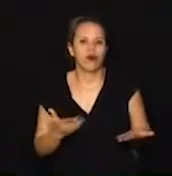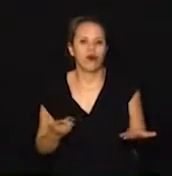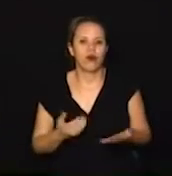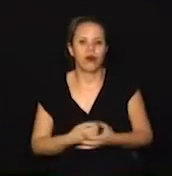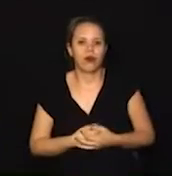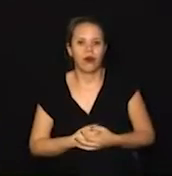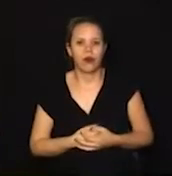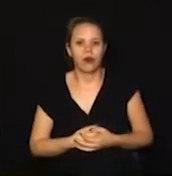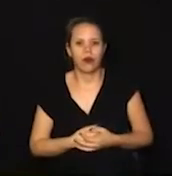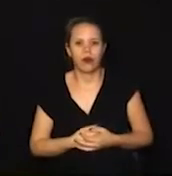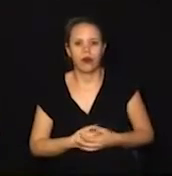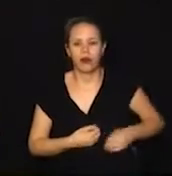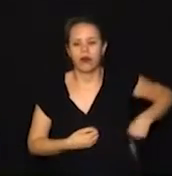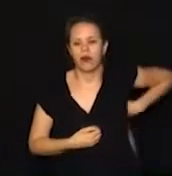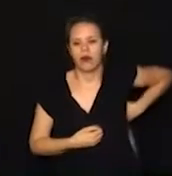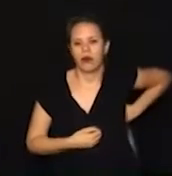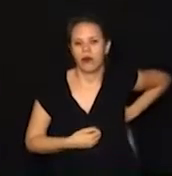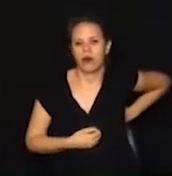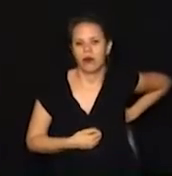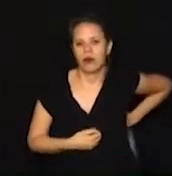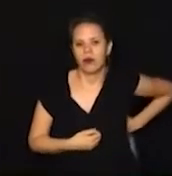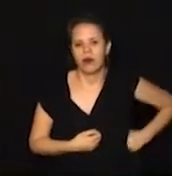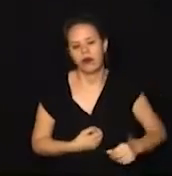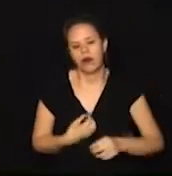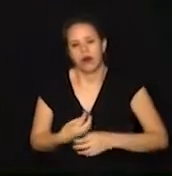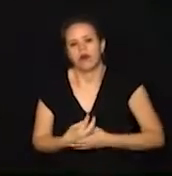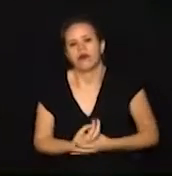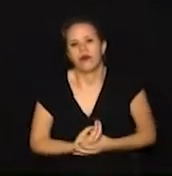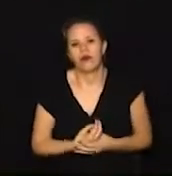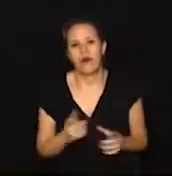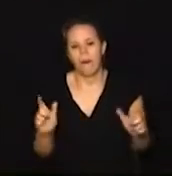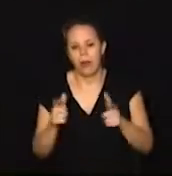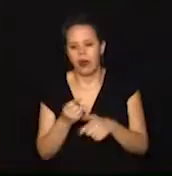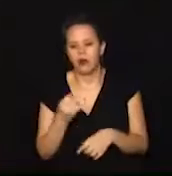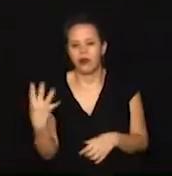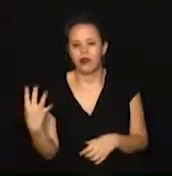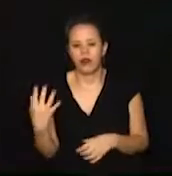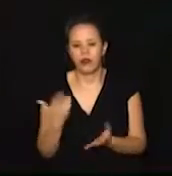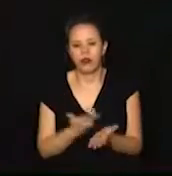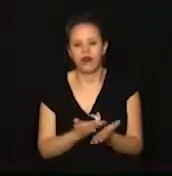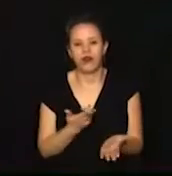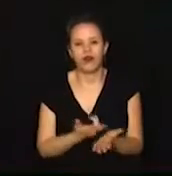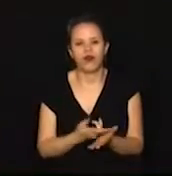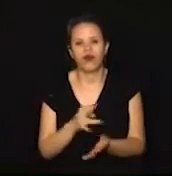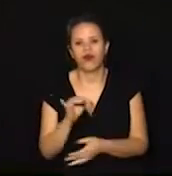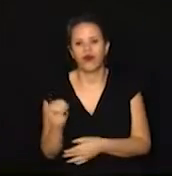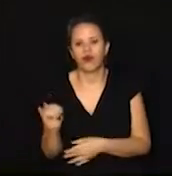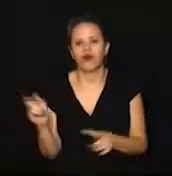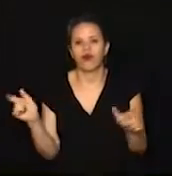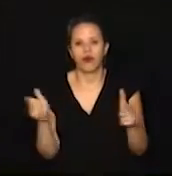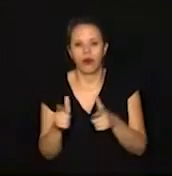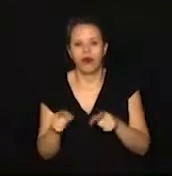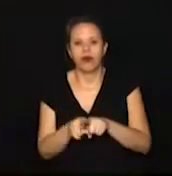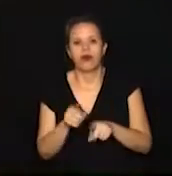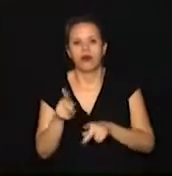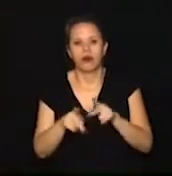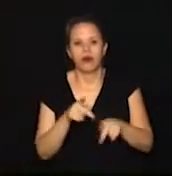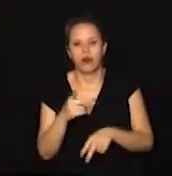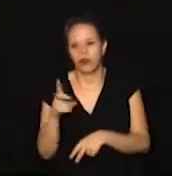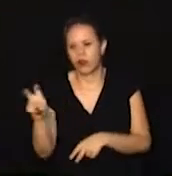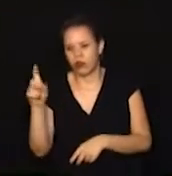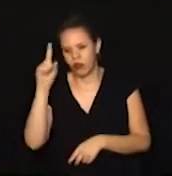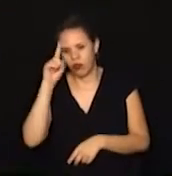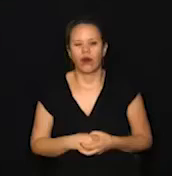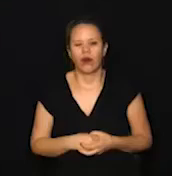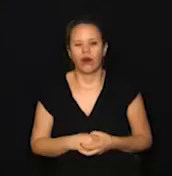com 10 dias ou menos de internação. Quer dizer, a média de permanência também caiu de 15 dias